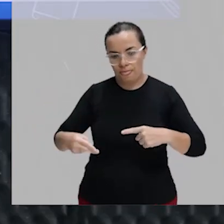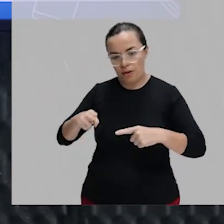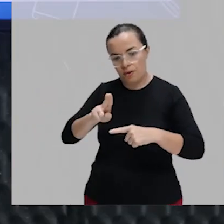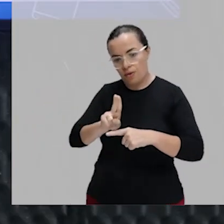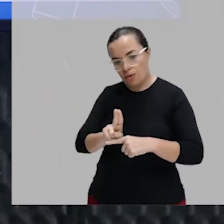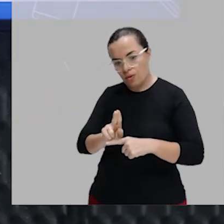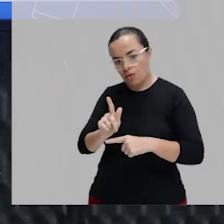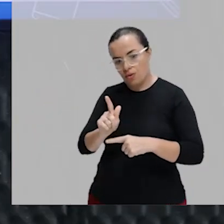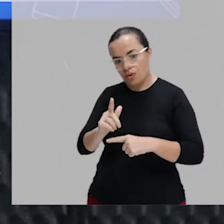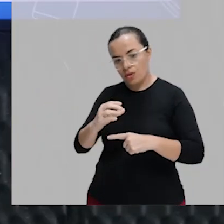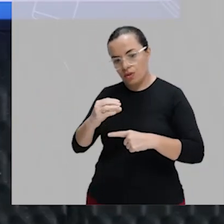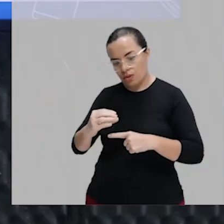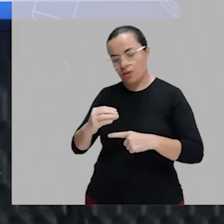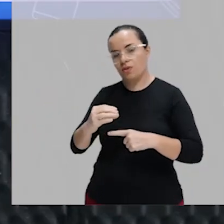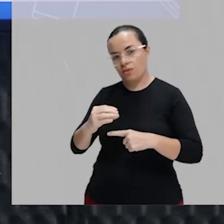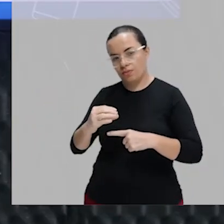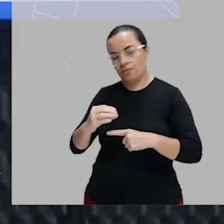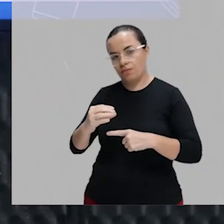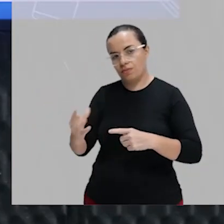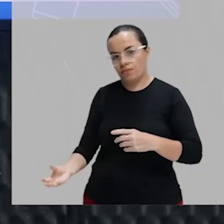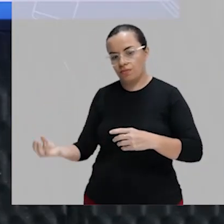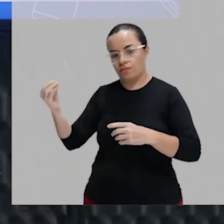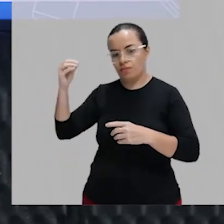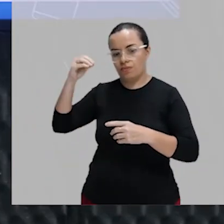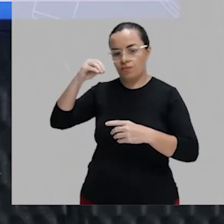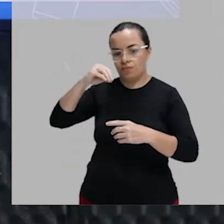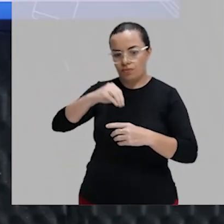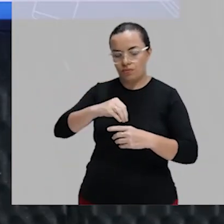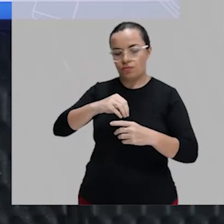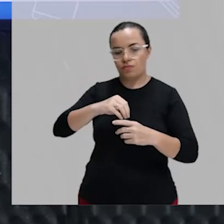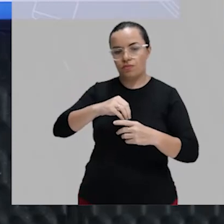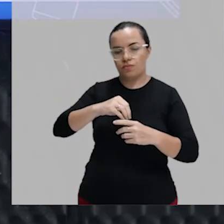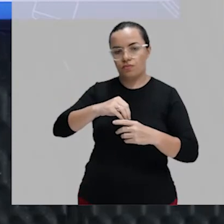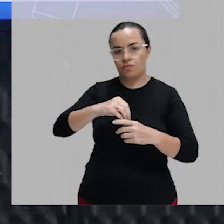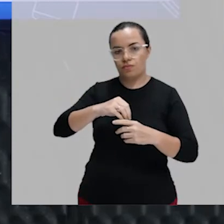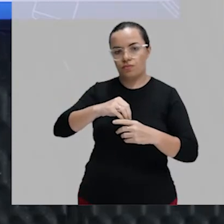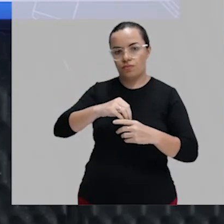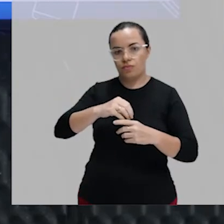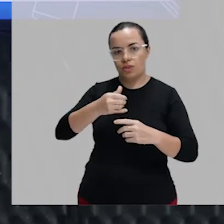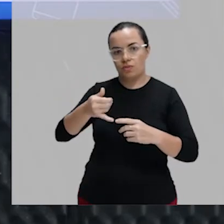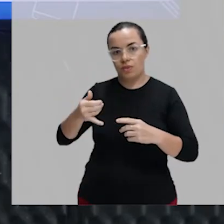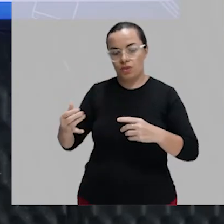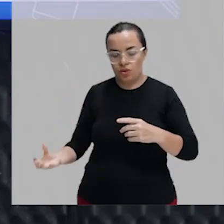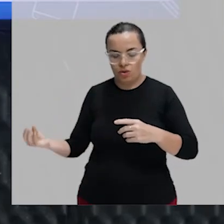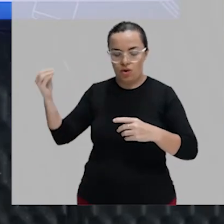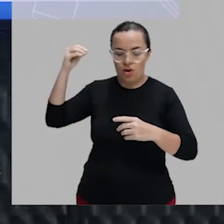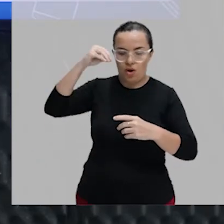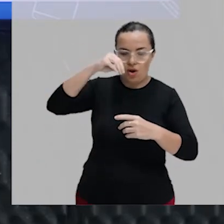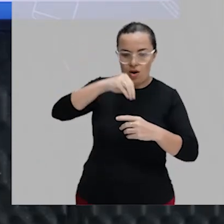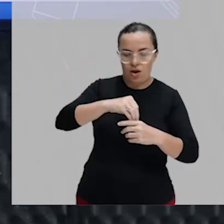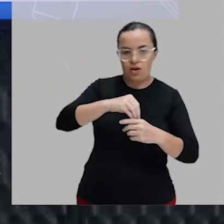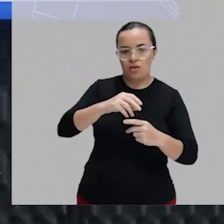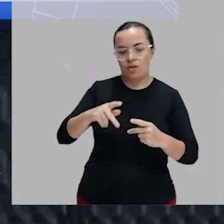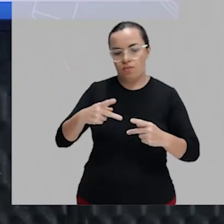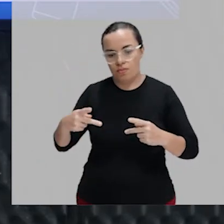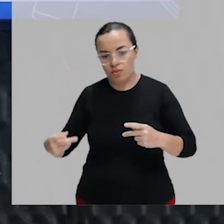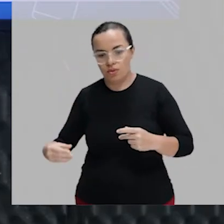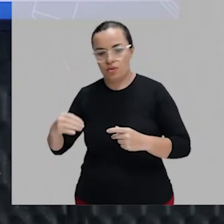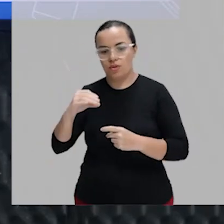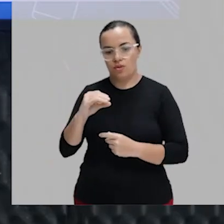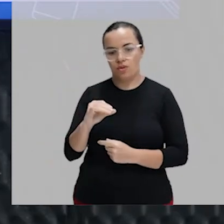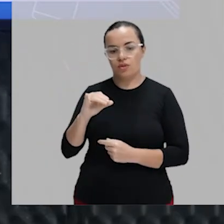para que o ribossomo adicione na proteína o aminoácido cisteína. O